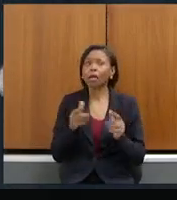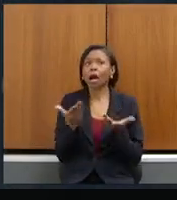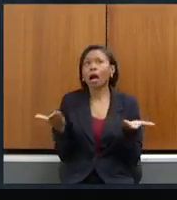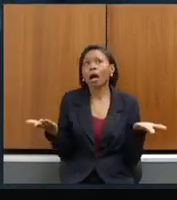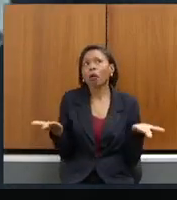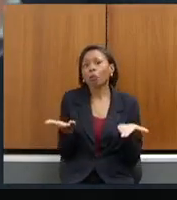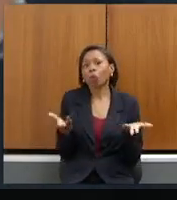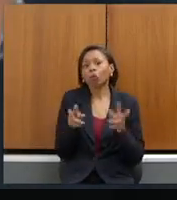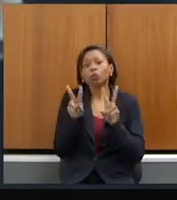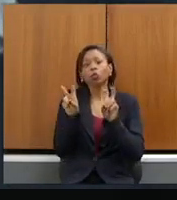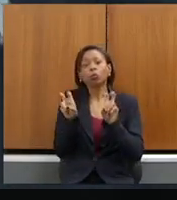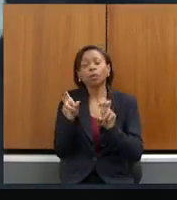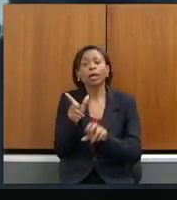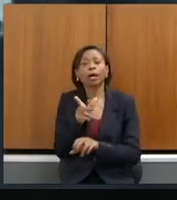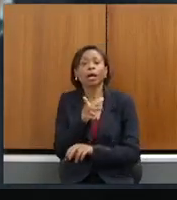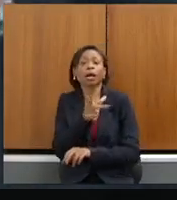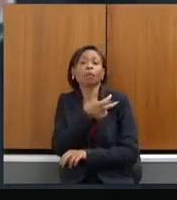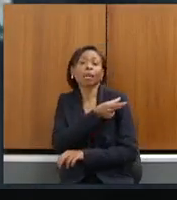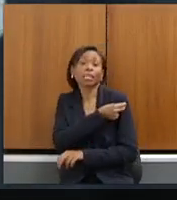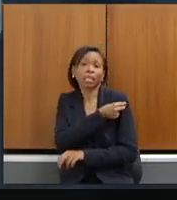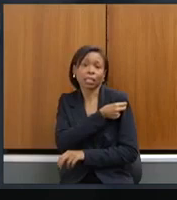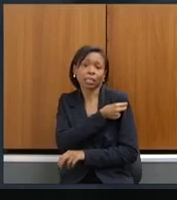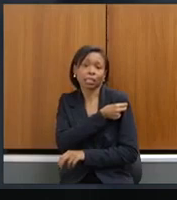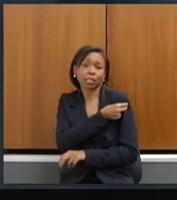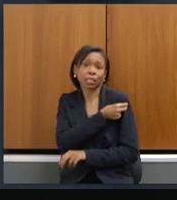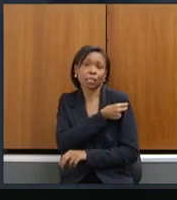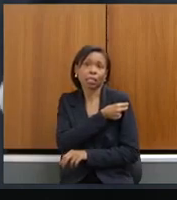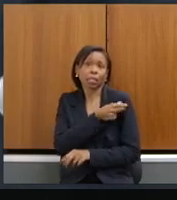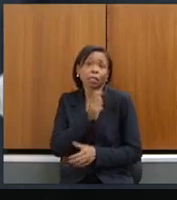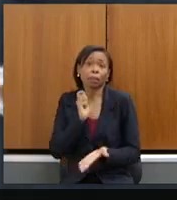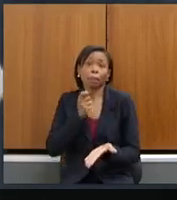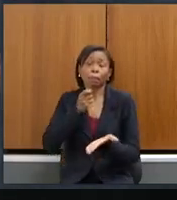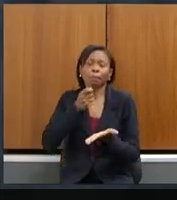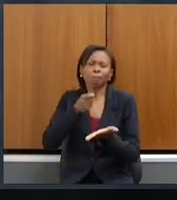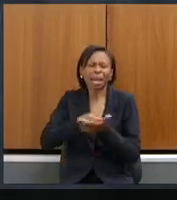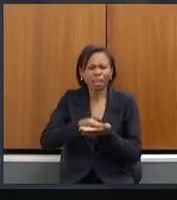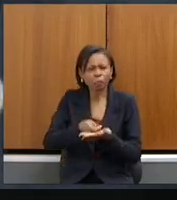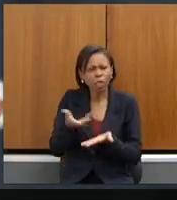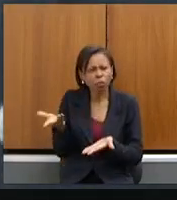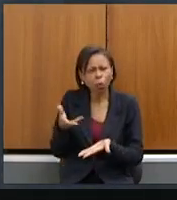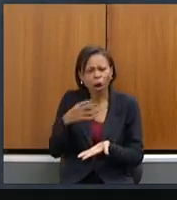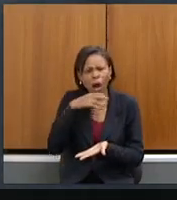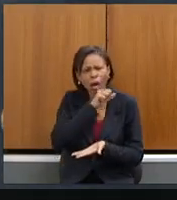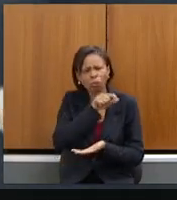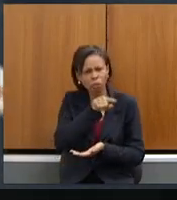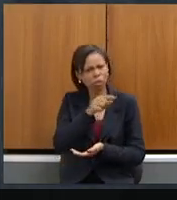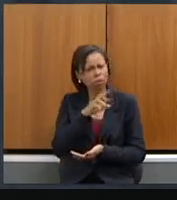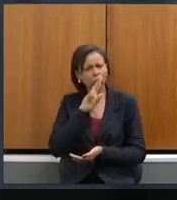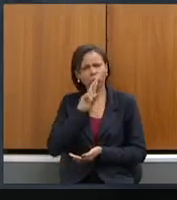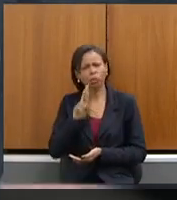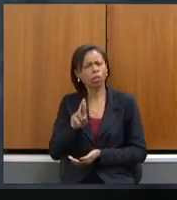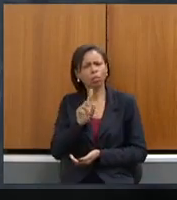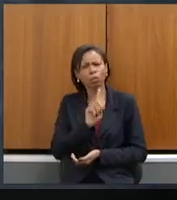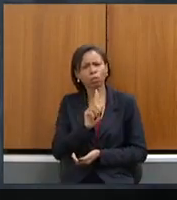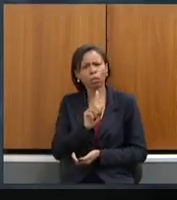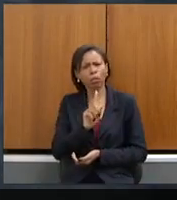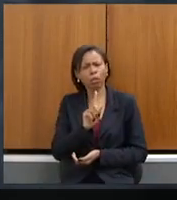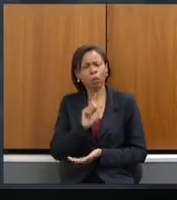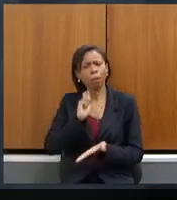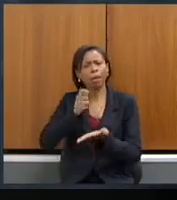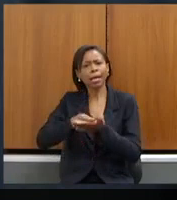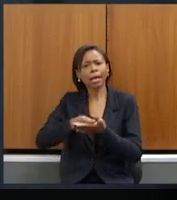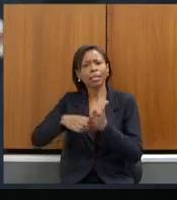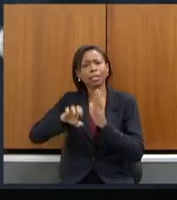tá com relação a aceleração do pagamento acho que tu não respondeu pagamento das nossas ementas